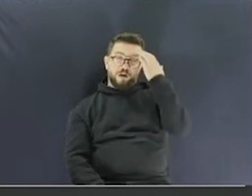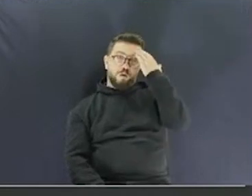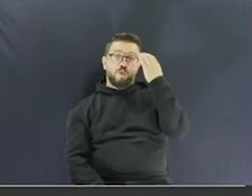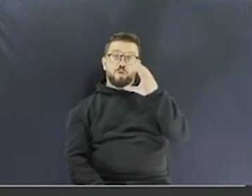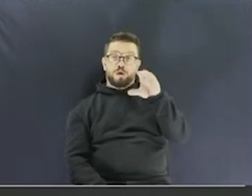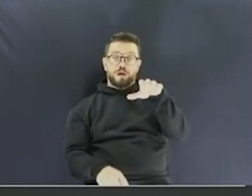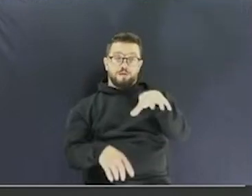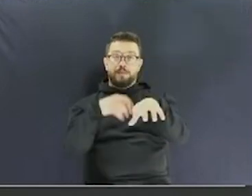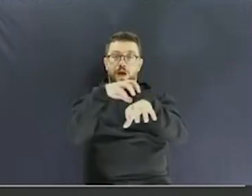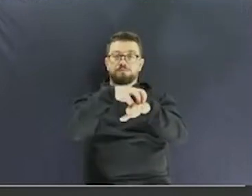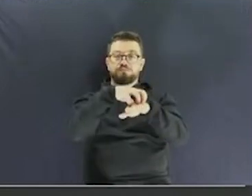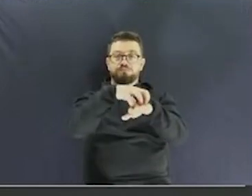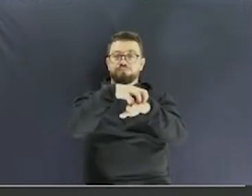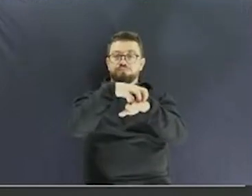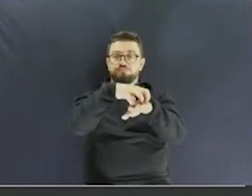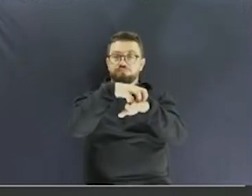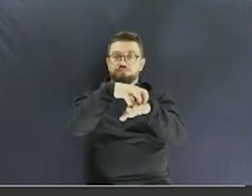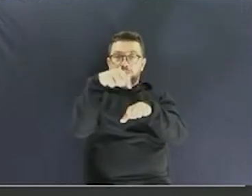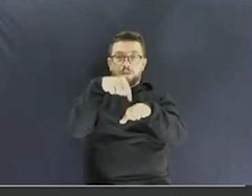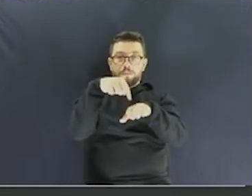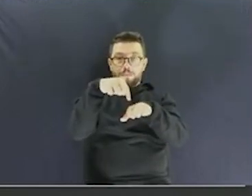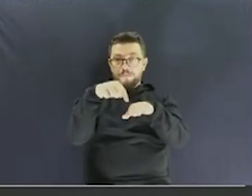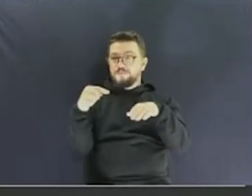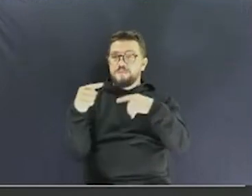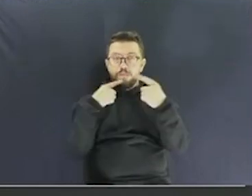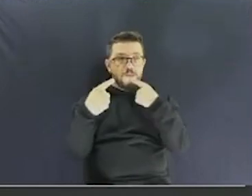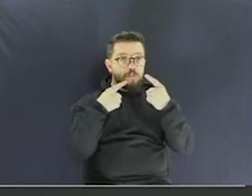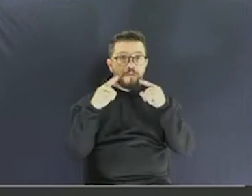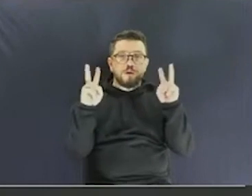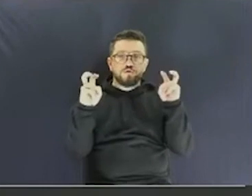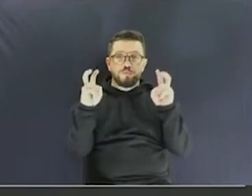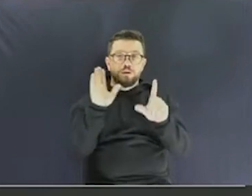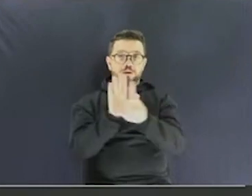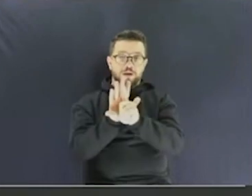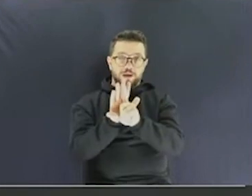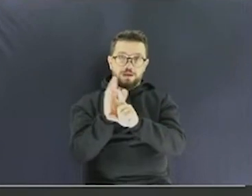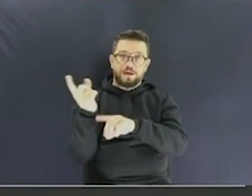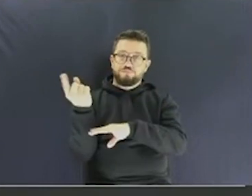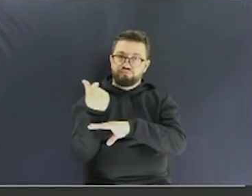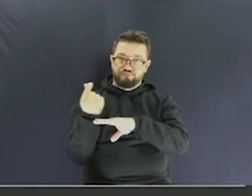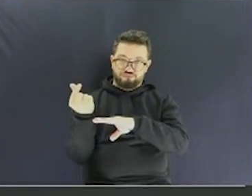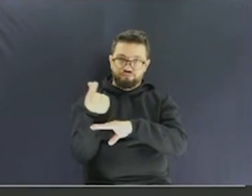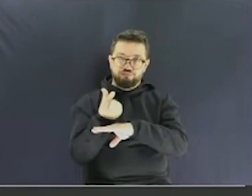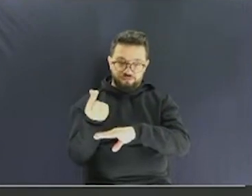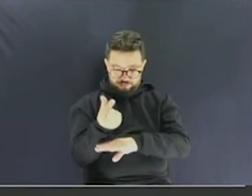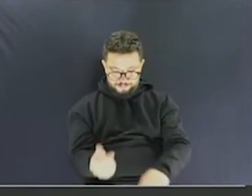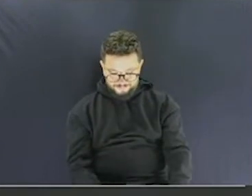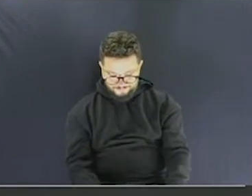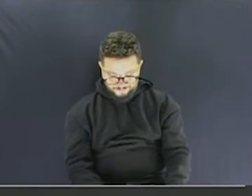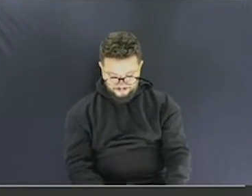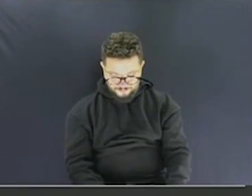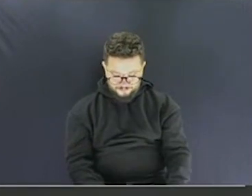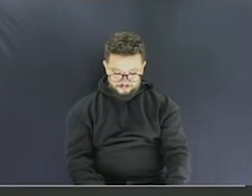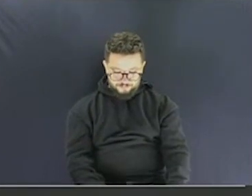aí na discussão das leis orçamentárias. Podemos ir adiante? Ainda no Tecnológica, quando